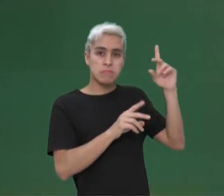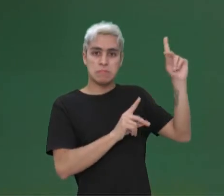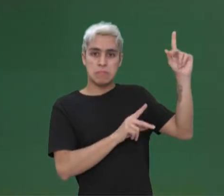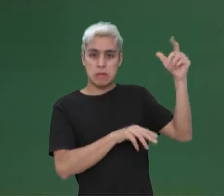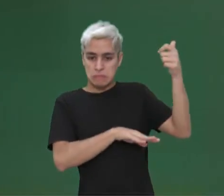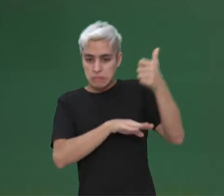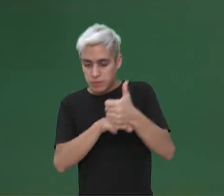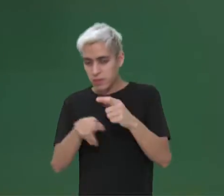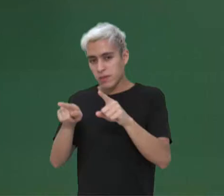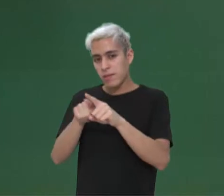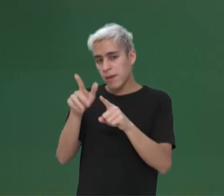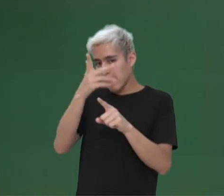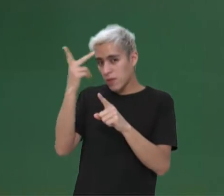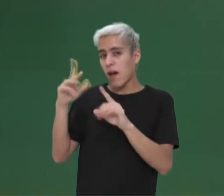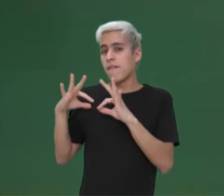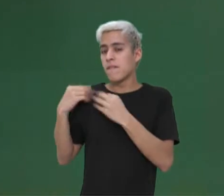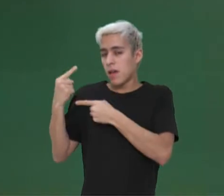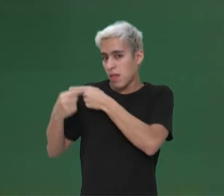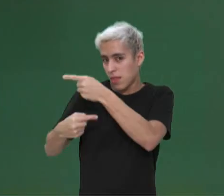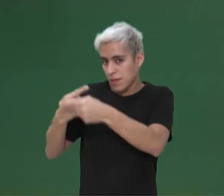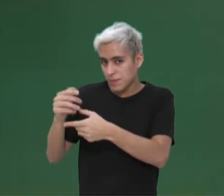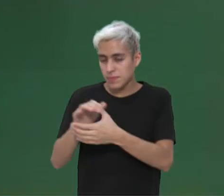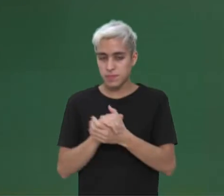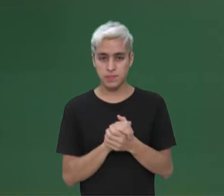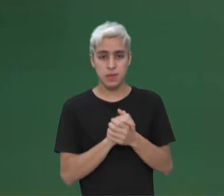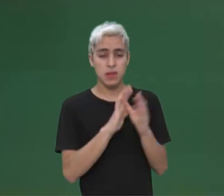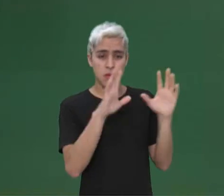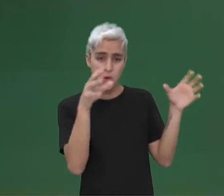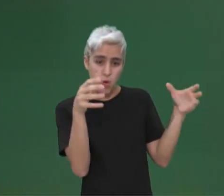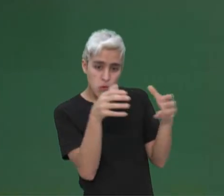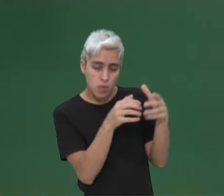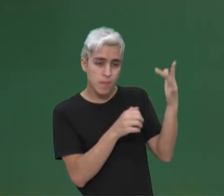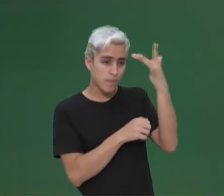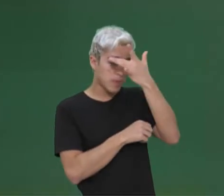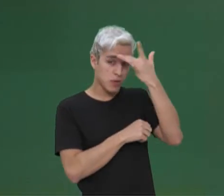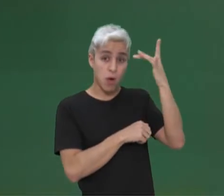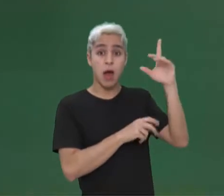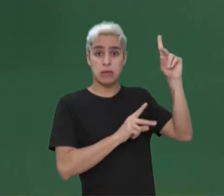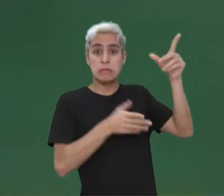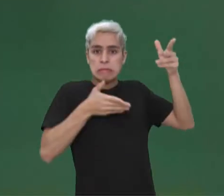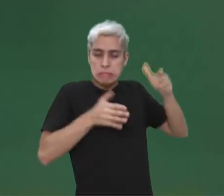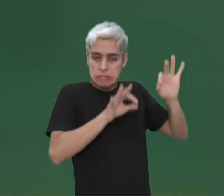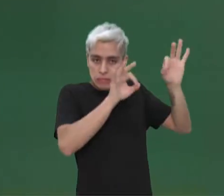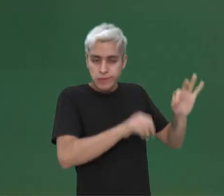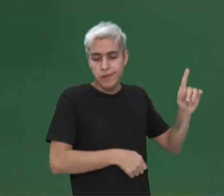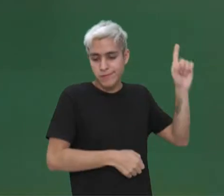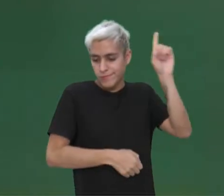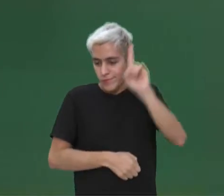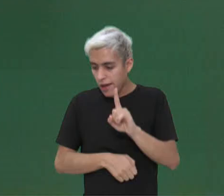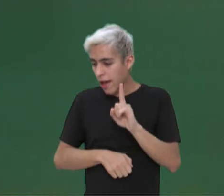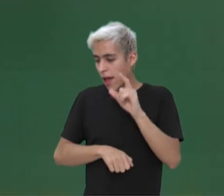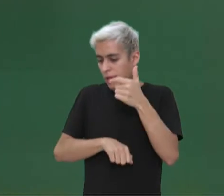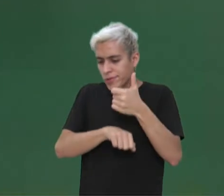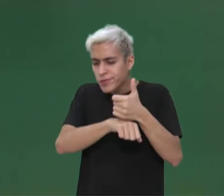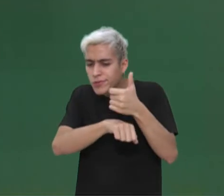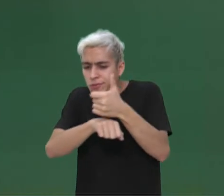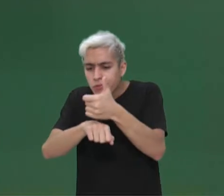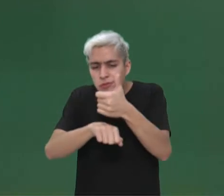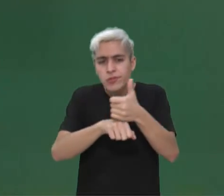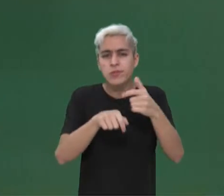ó, os chapetones eram espanhóis que vinham para a colônia e ocupavam os cargos